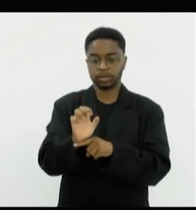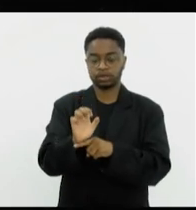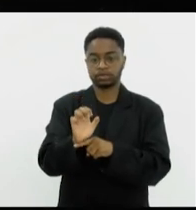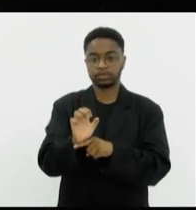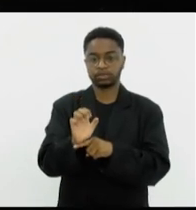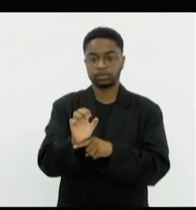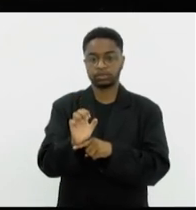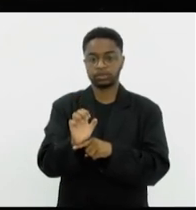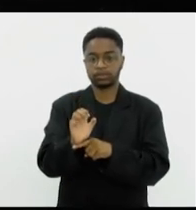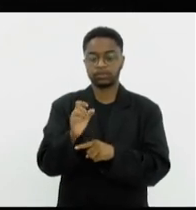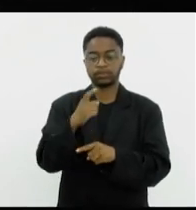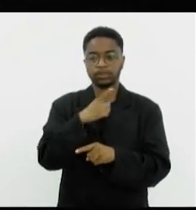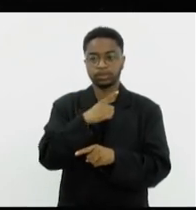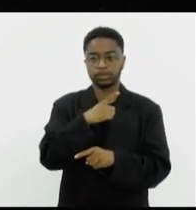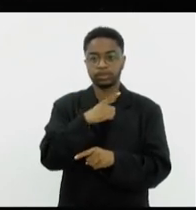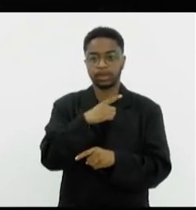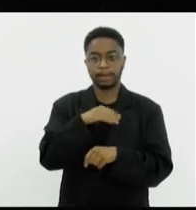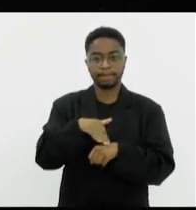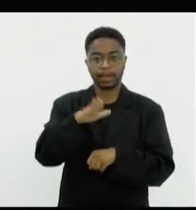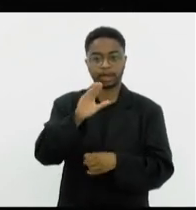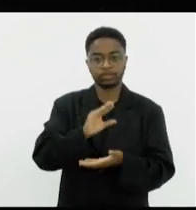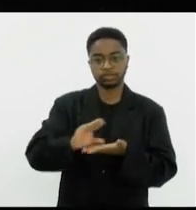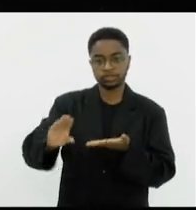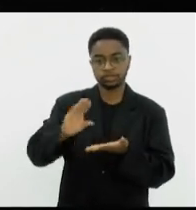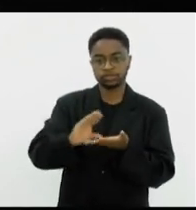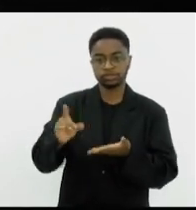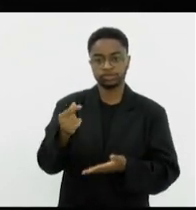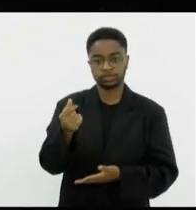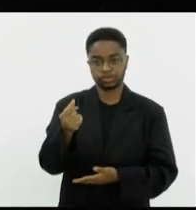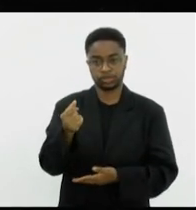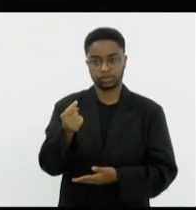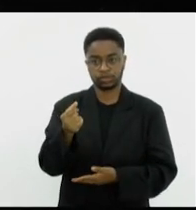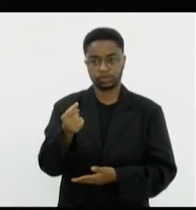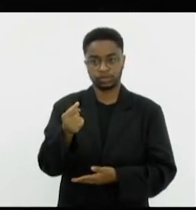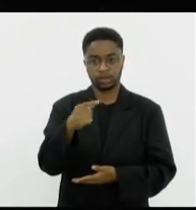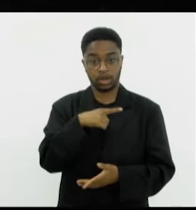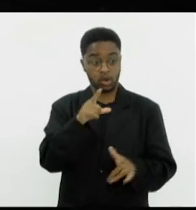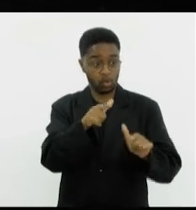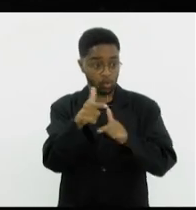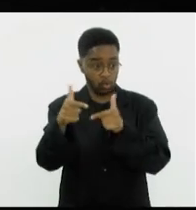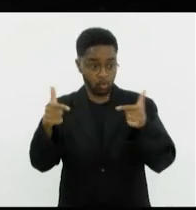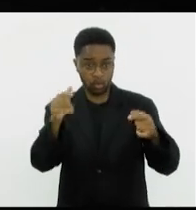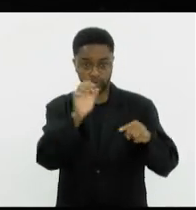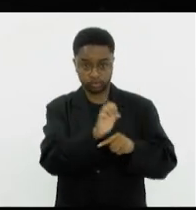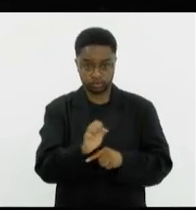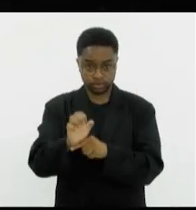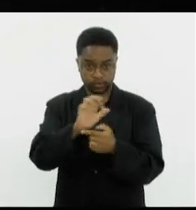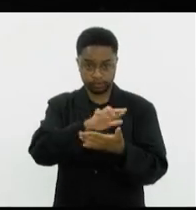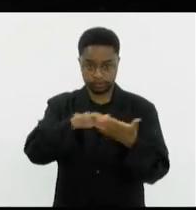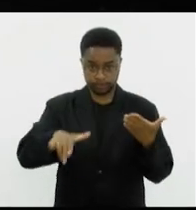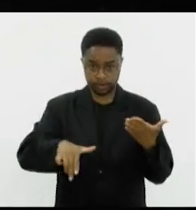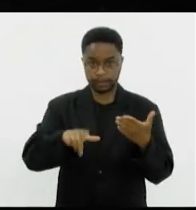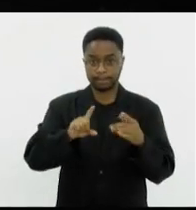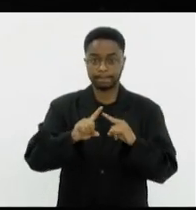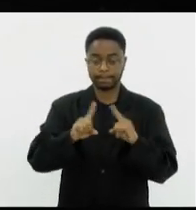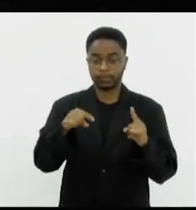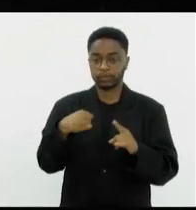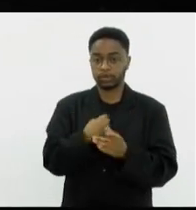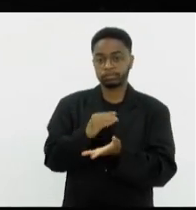mais receberia recursos de todos os estados da Federação Brasileira.